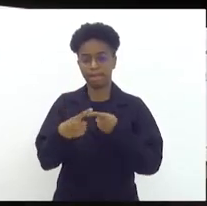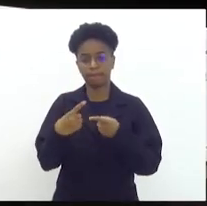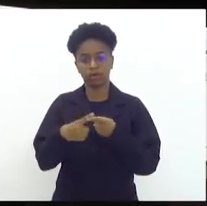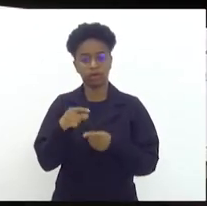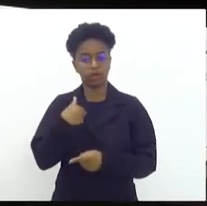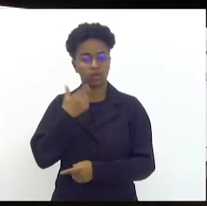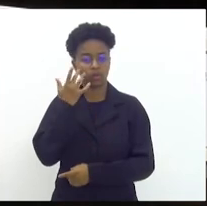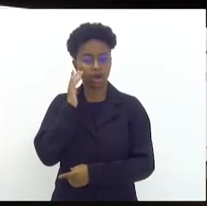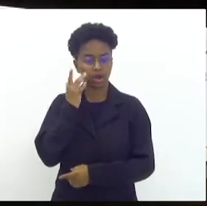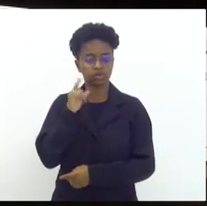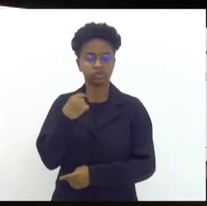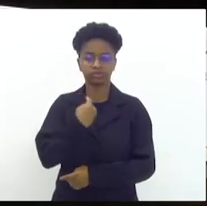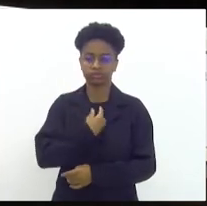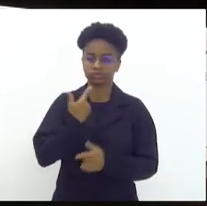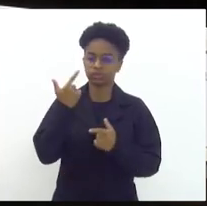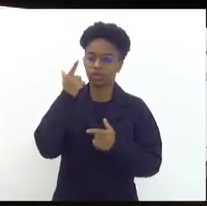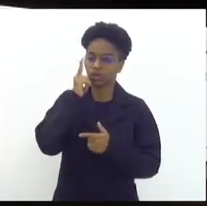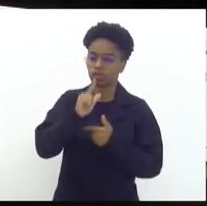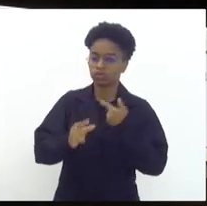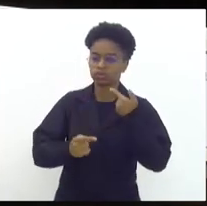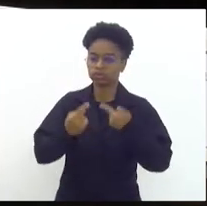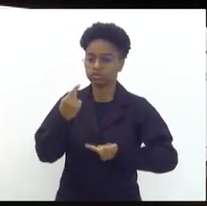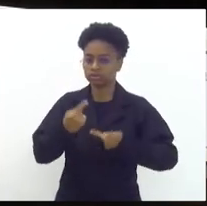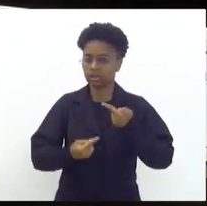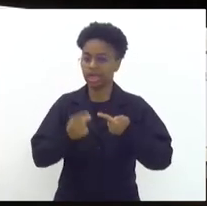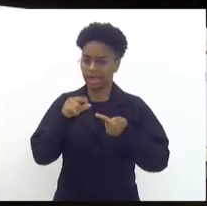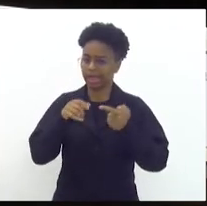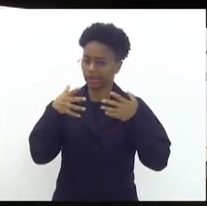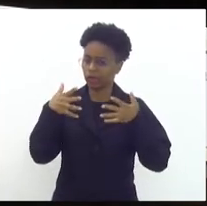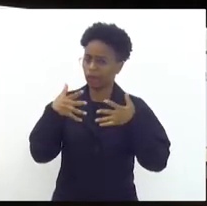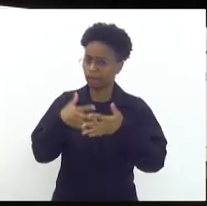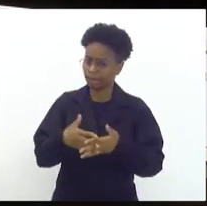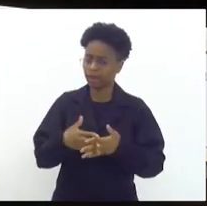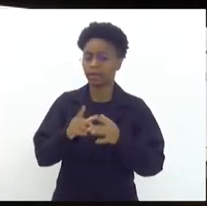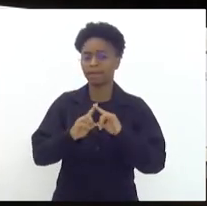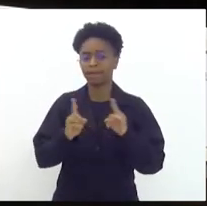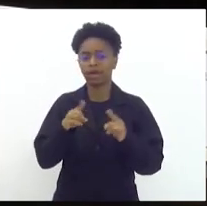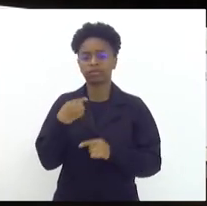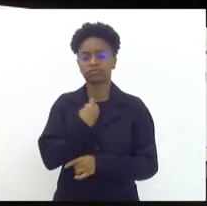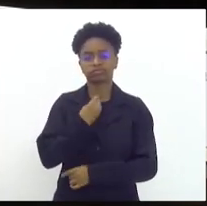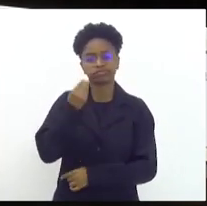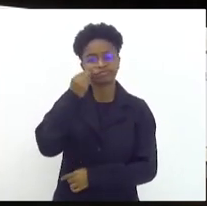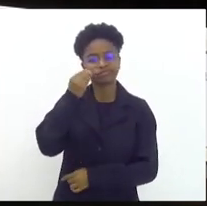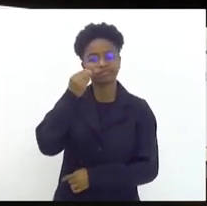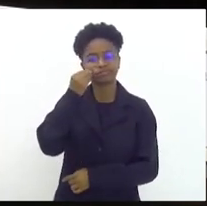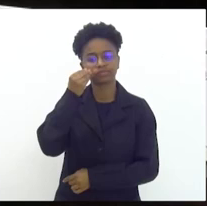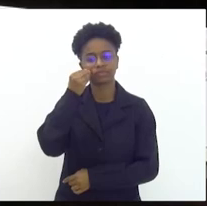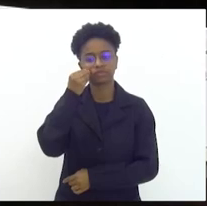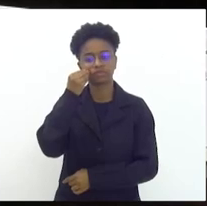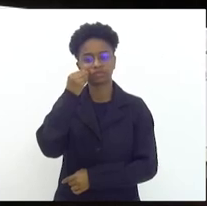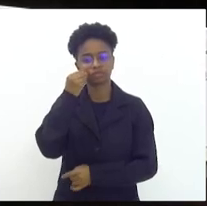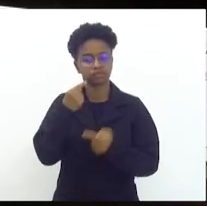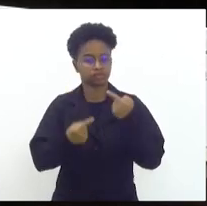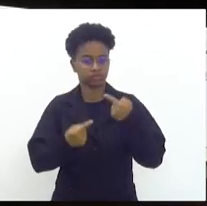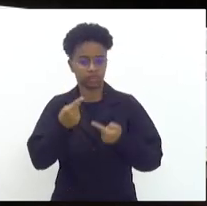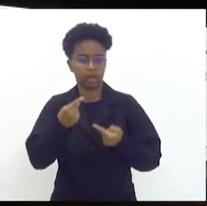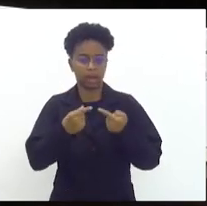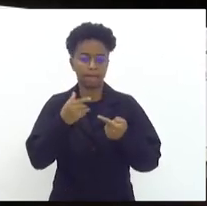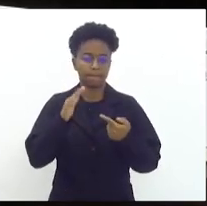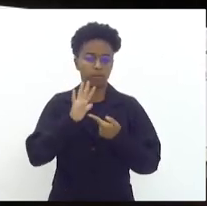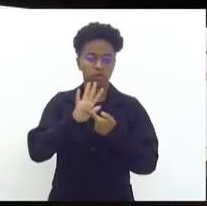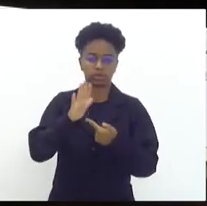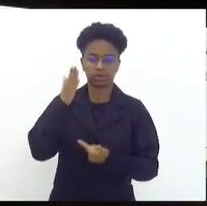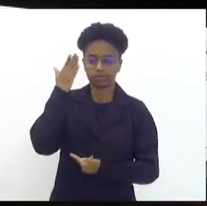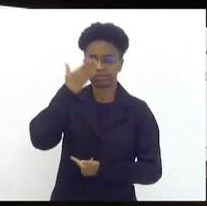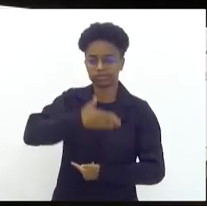pode estar nesse debate que é um debate completo sem estar procurando tirar as tirar a prova do nove é